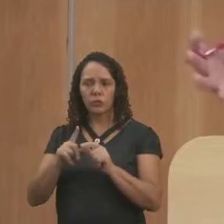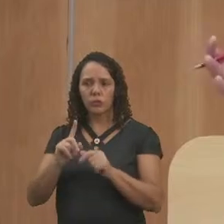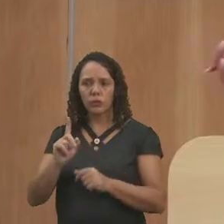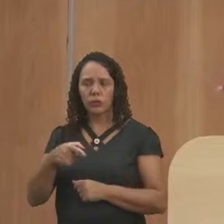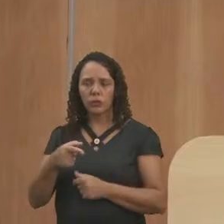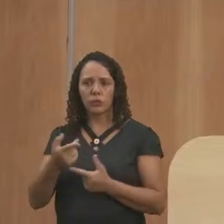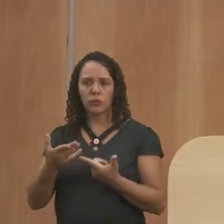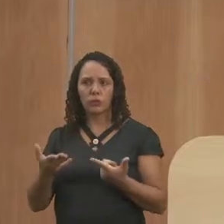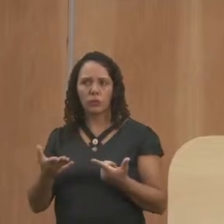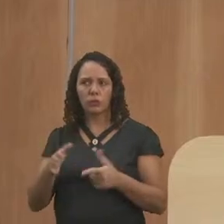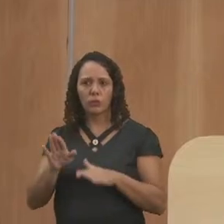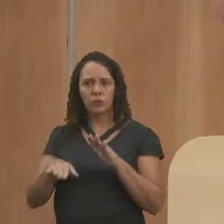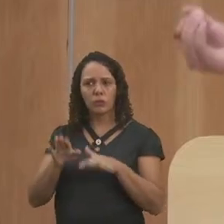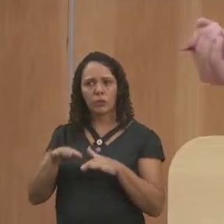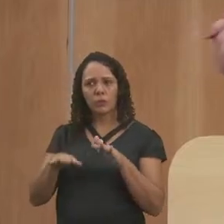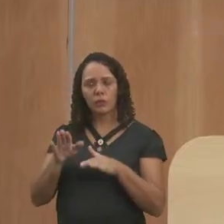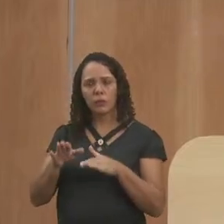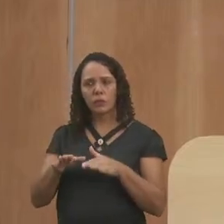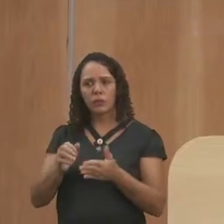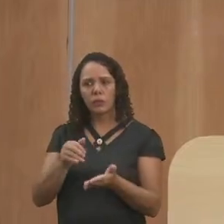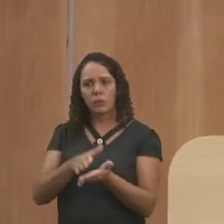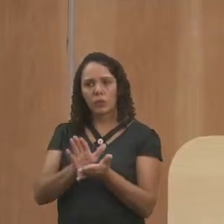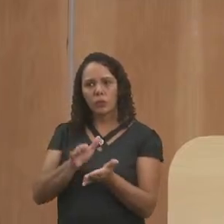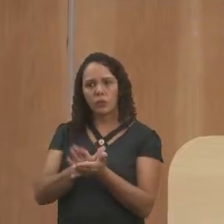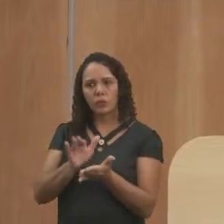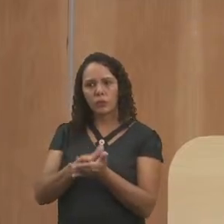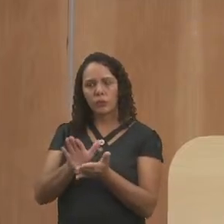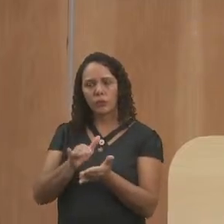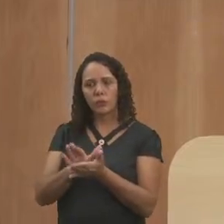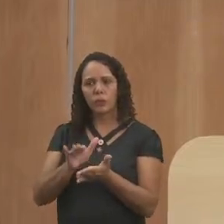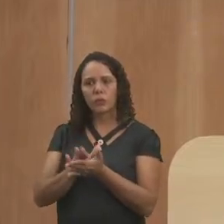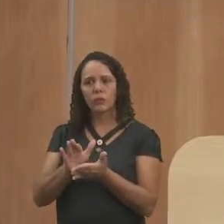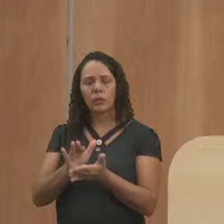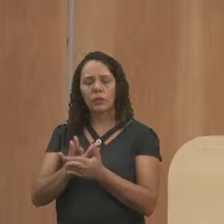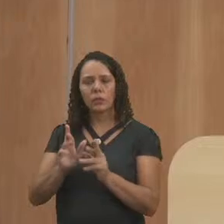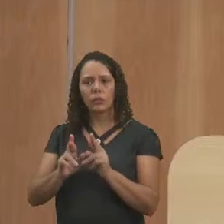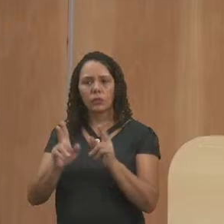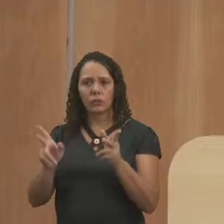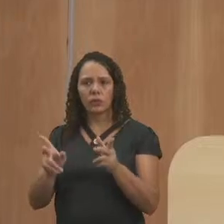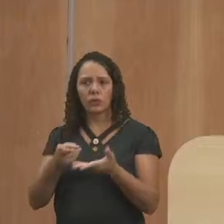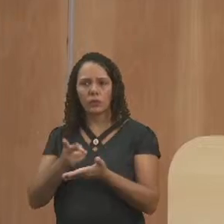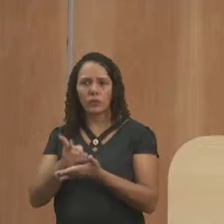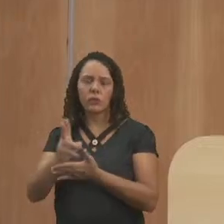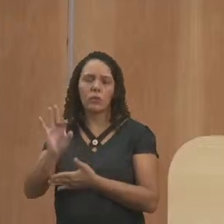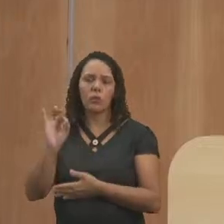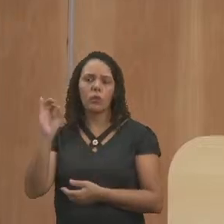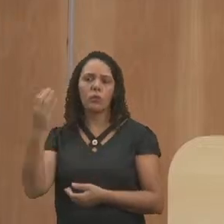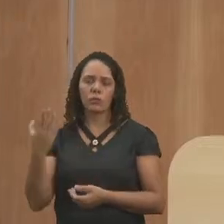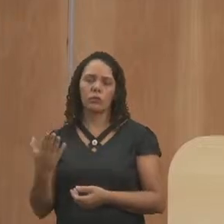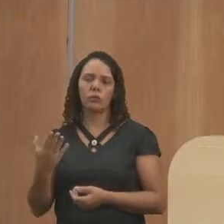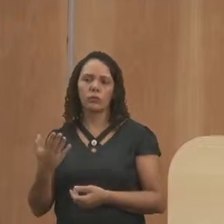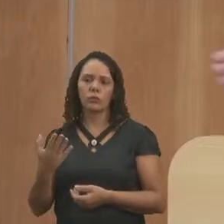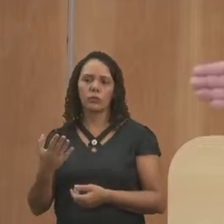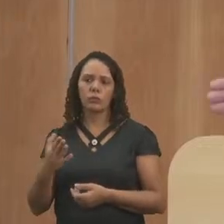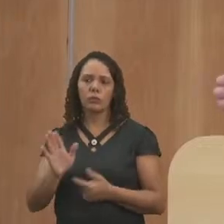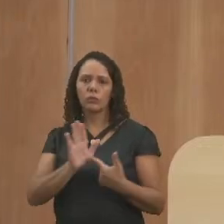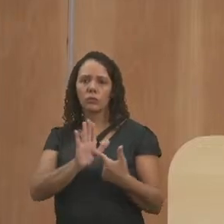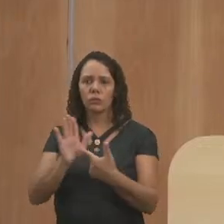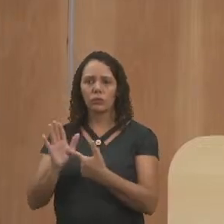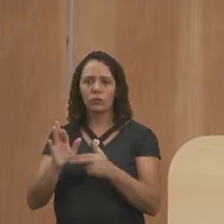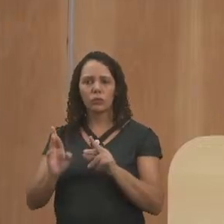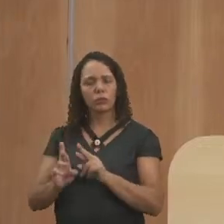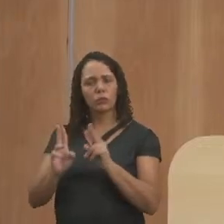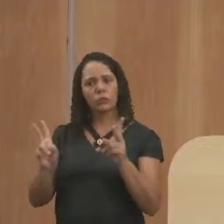variável estoque. A despesa ela é uma variável fluxo, ela é algo corrente. Então, são indicadores